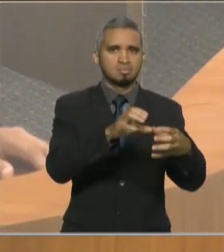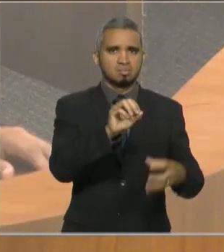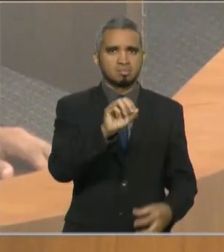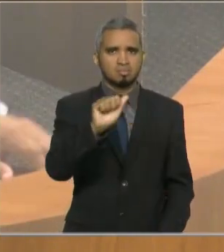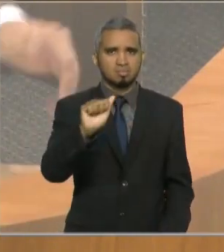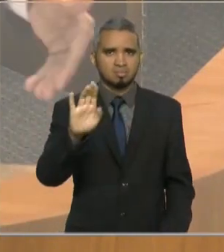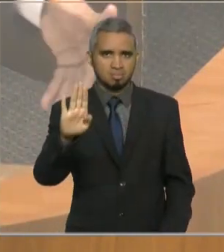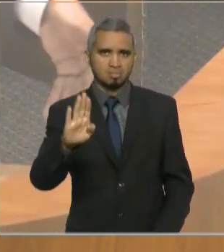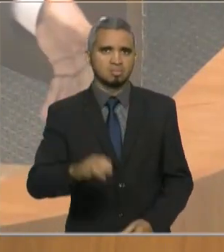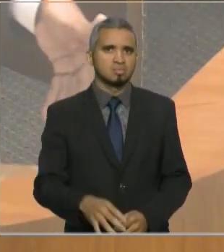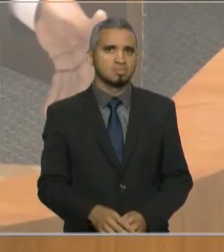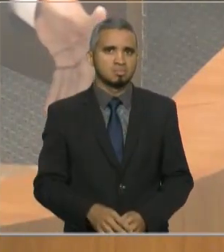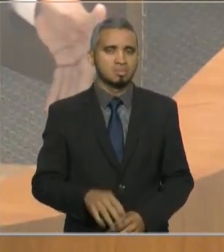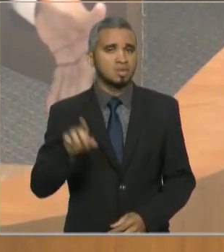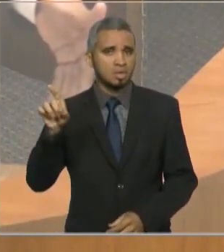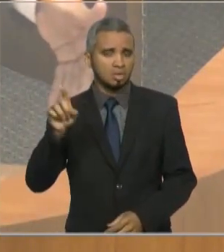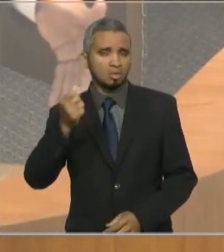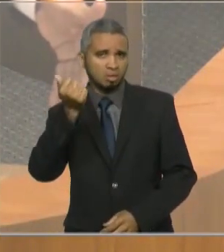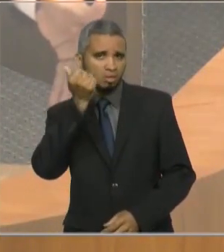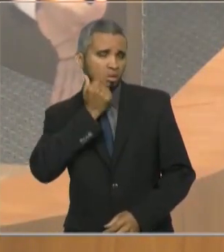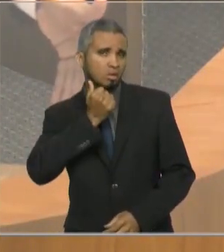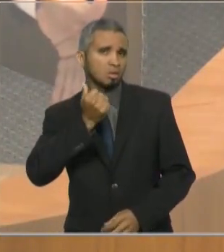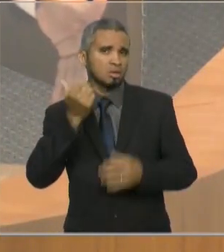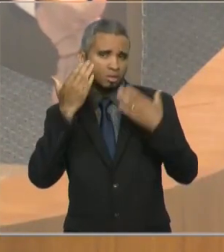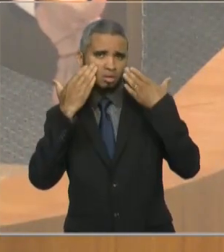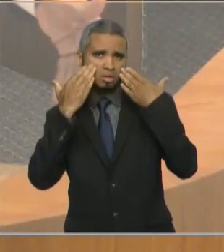E uma tentativa descarada,